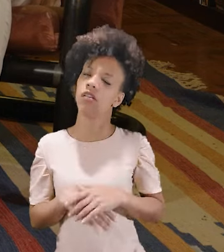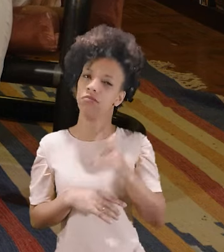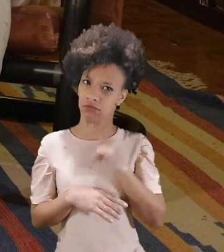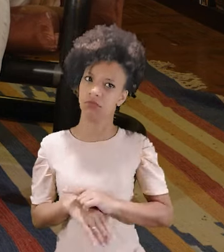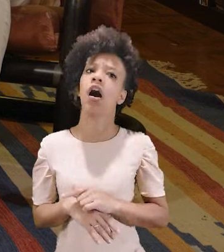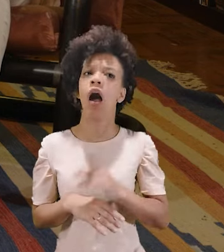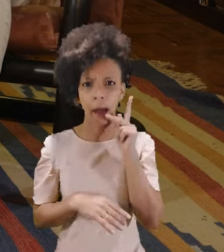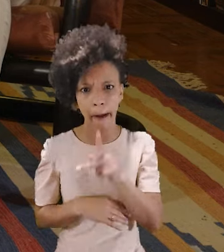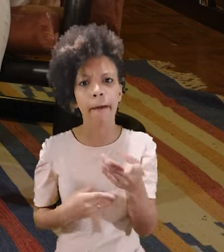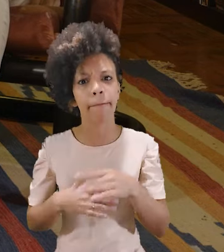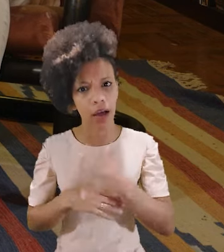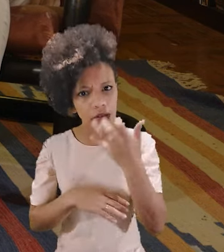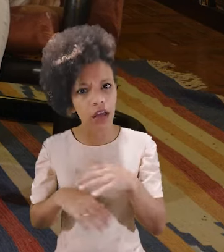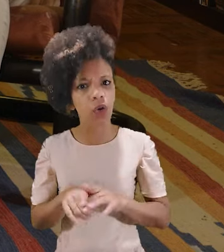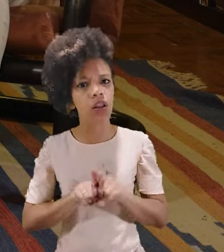mangueira